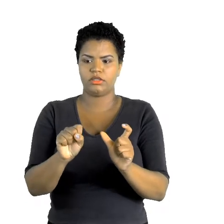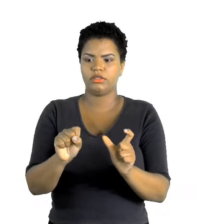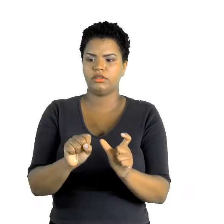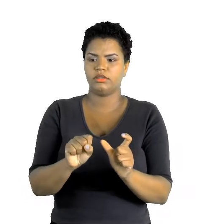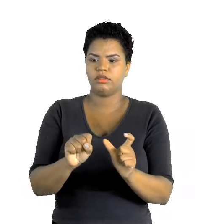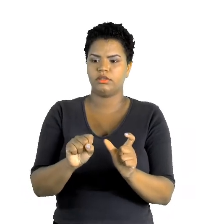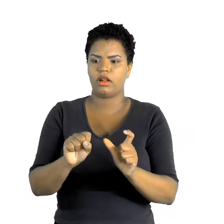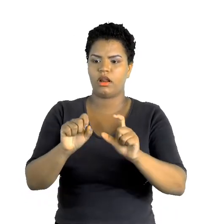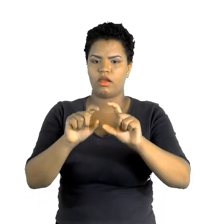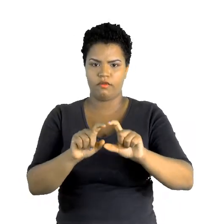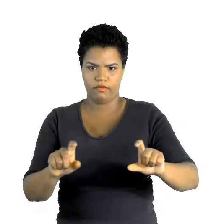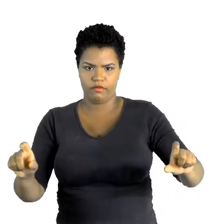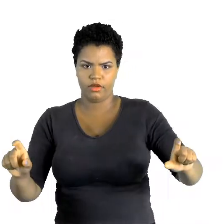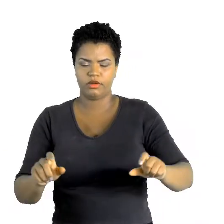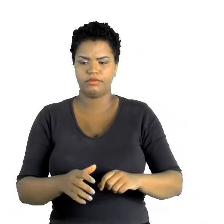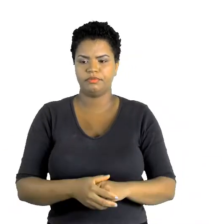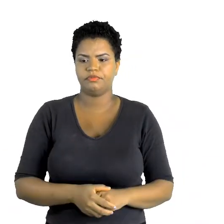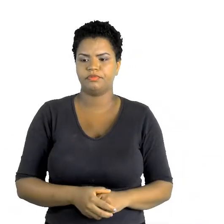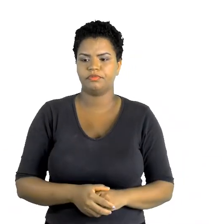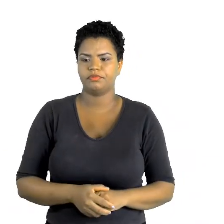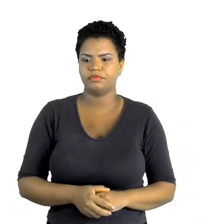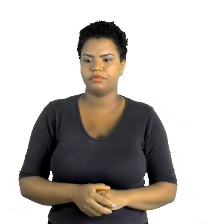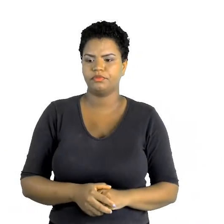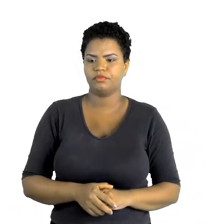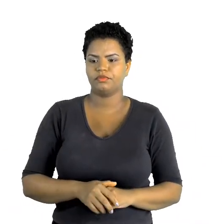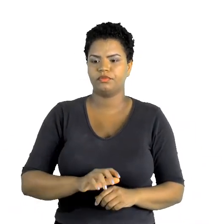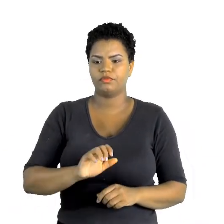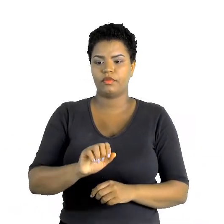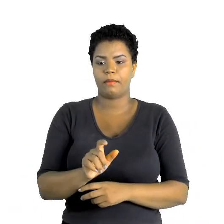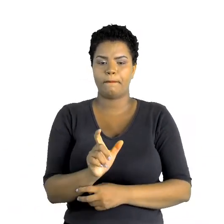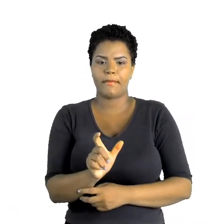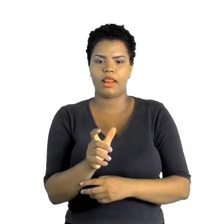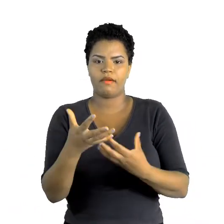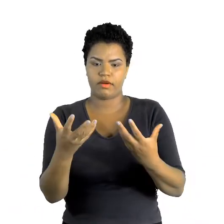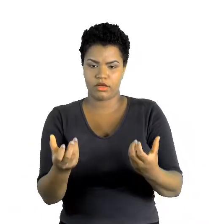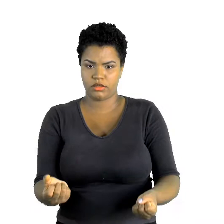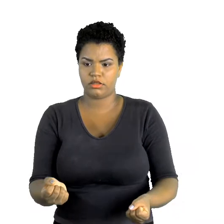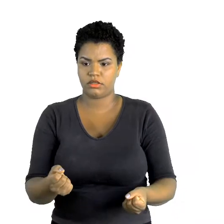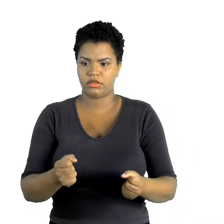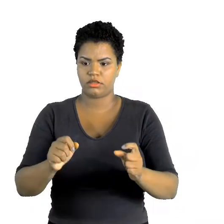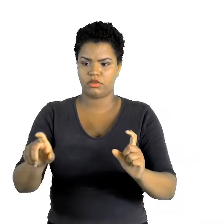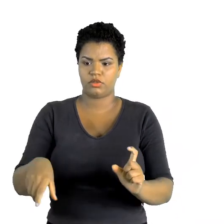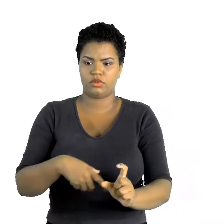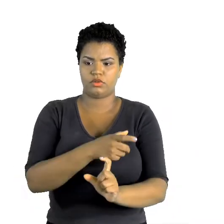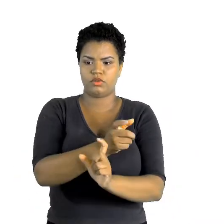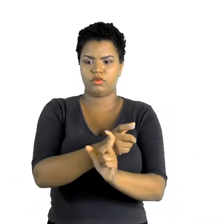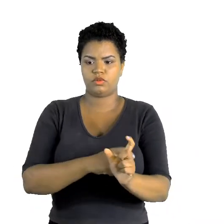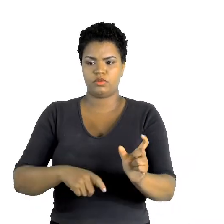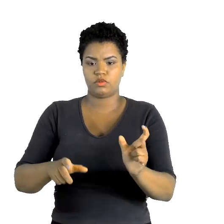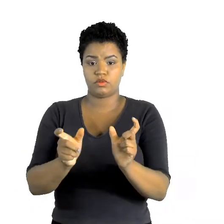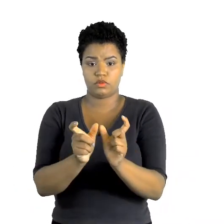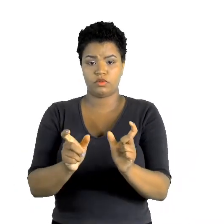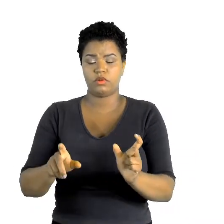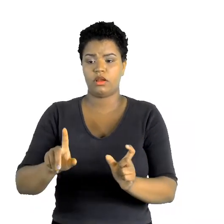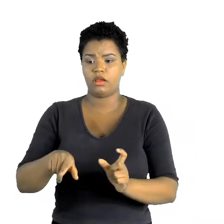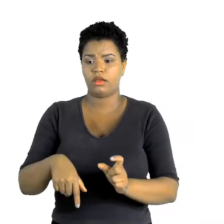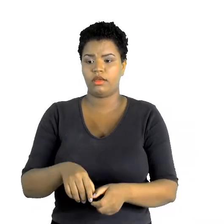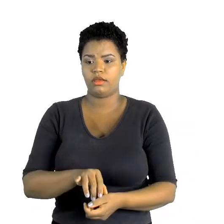essa formação. Então, se a palavra é aceitar, acrescentamos o prefixo e o sufixo, vai ficar